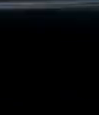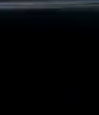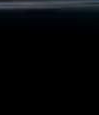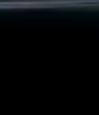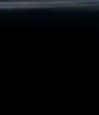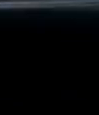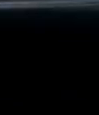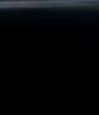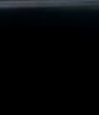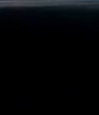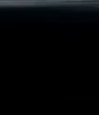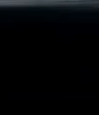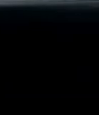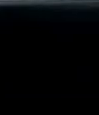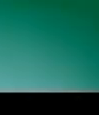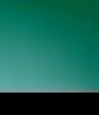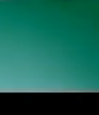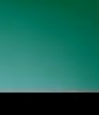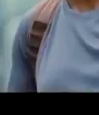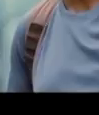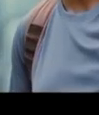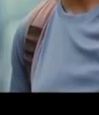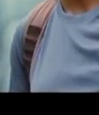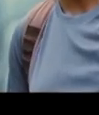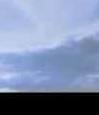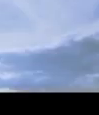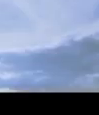legado esportivo ficaria para todo o país.